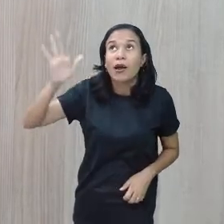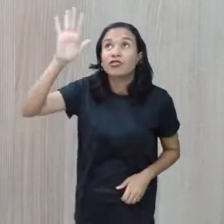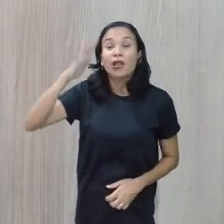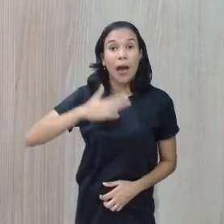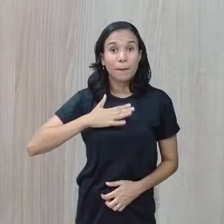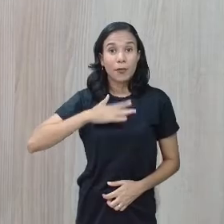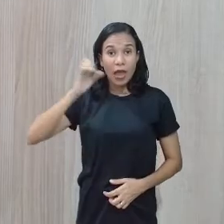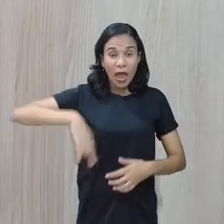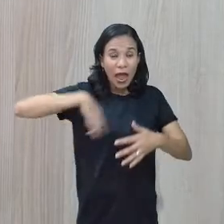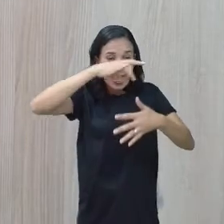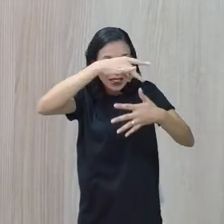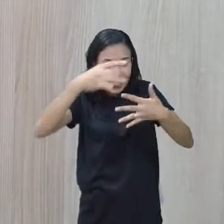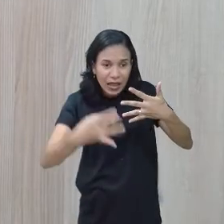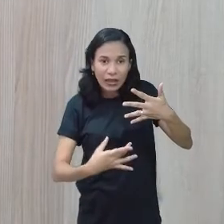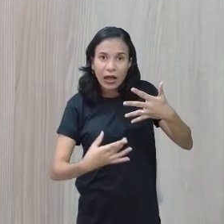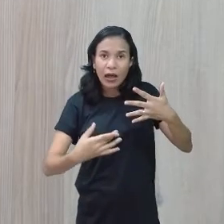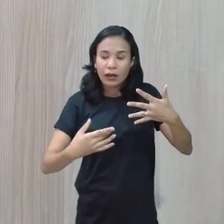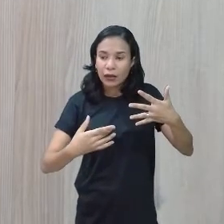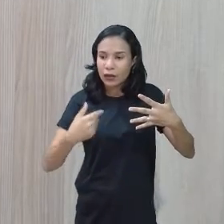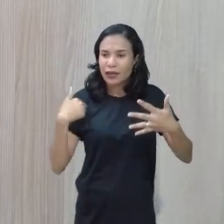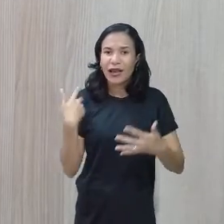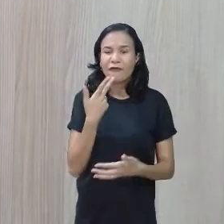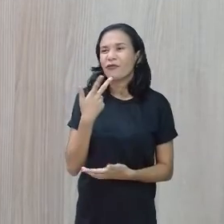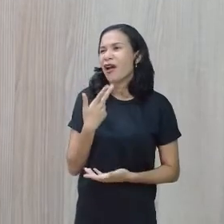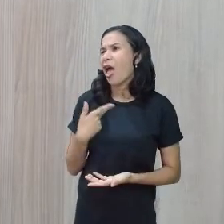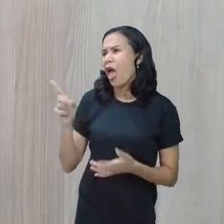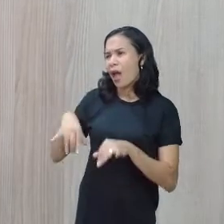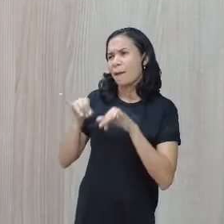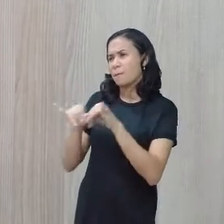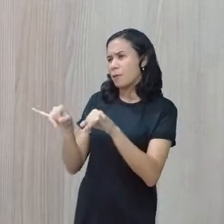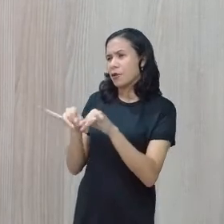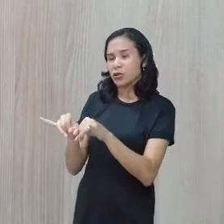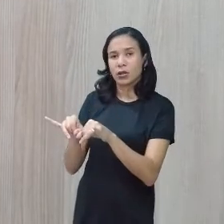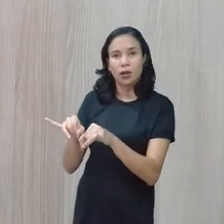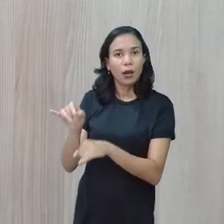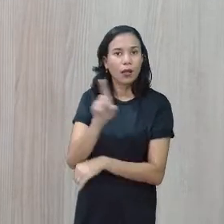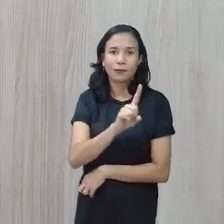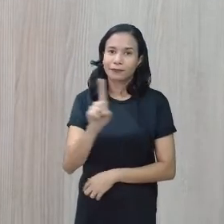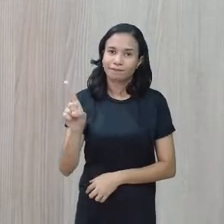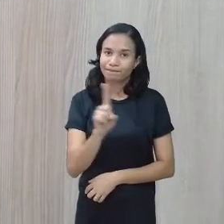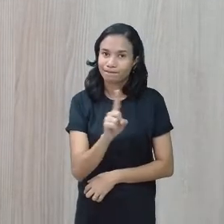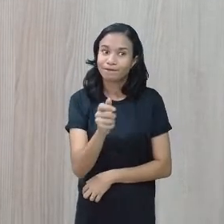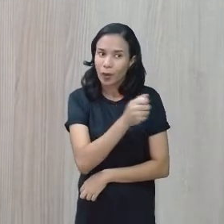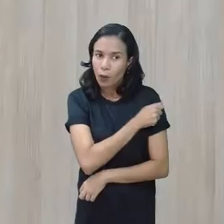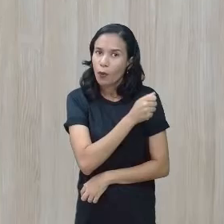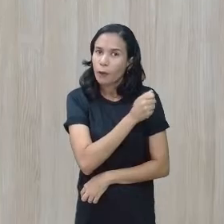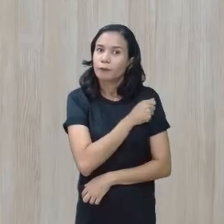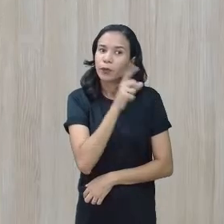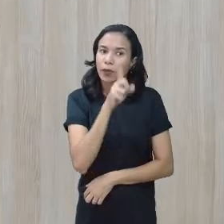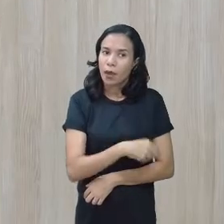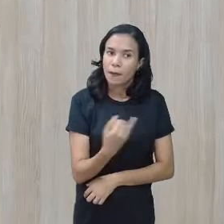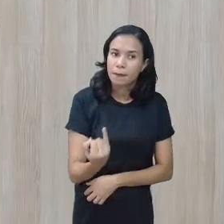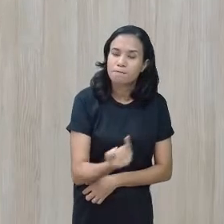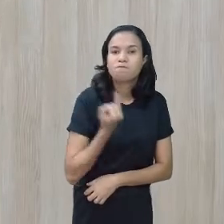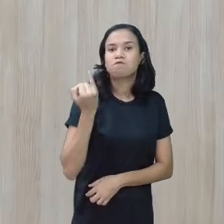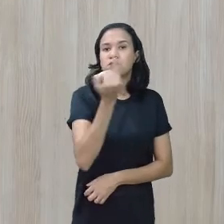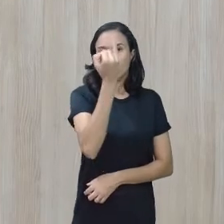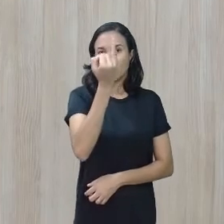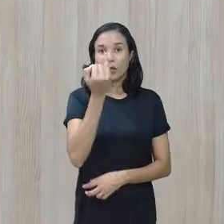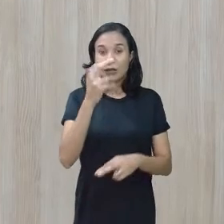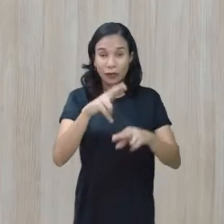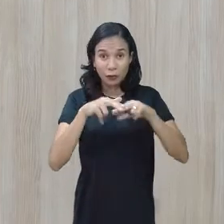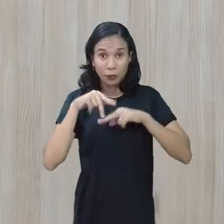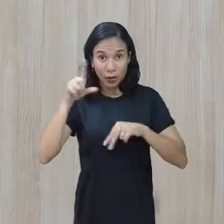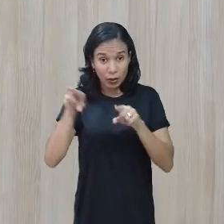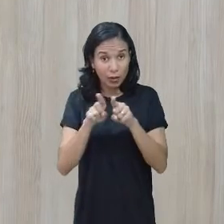esses detalhes, professor, que a gente acha que não significa nada, mas significa muita coisa. Então, importante demais ele